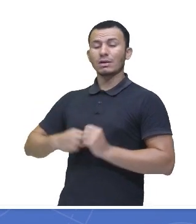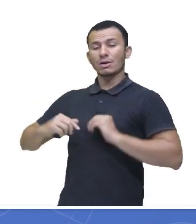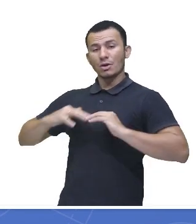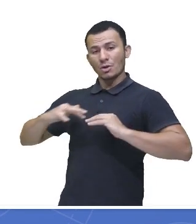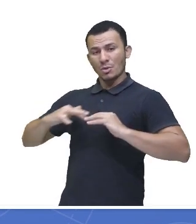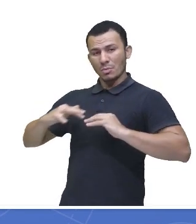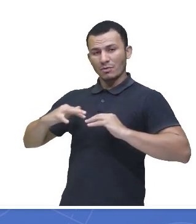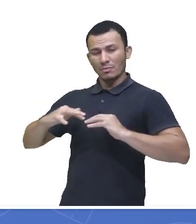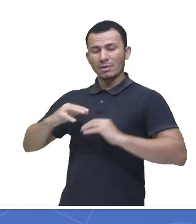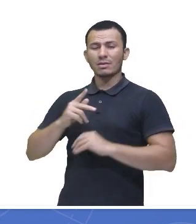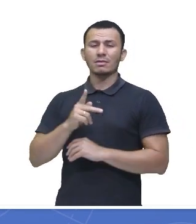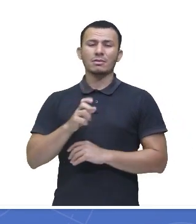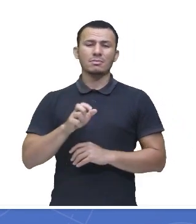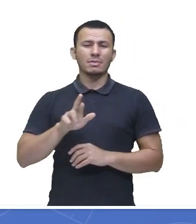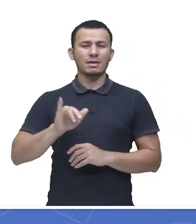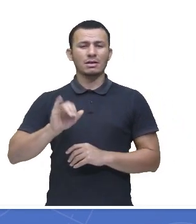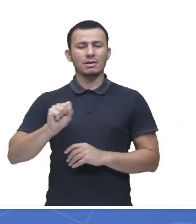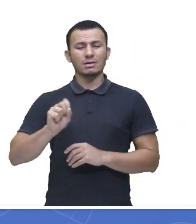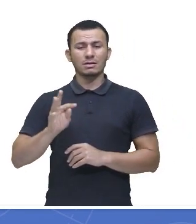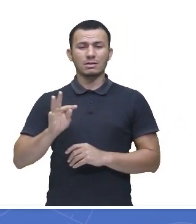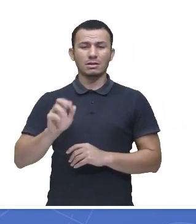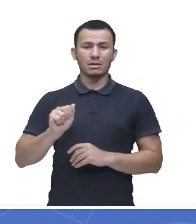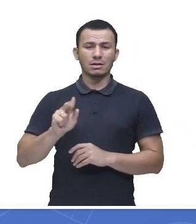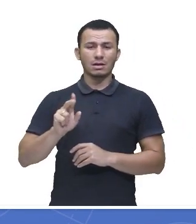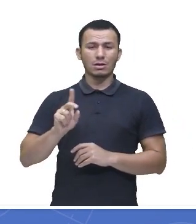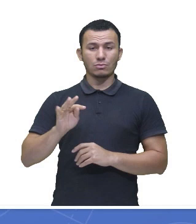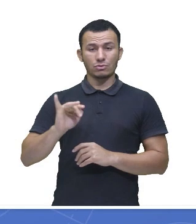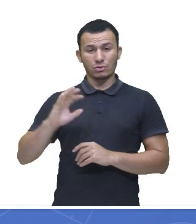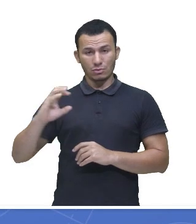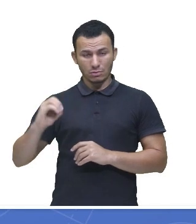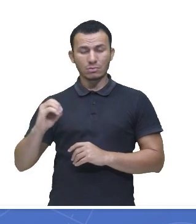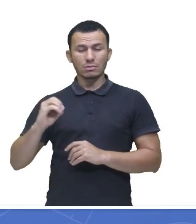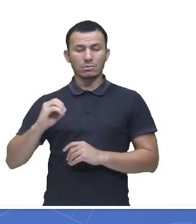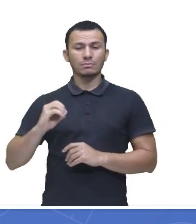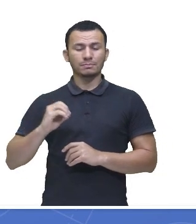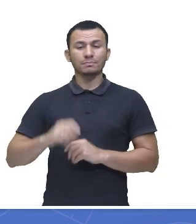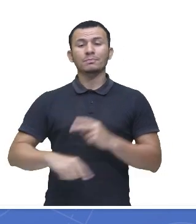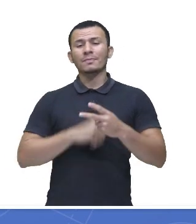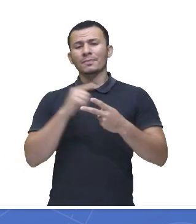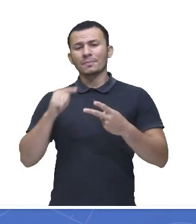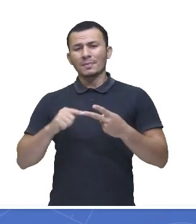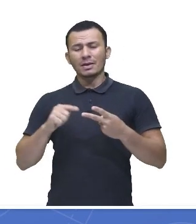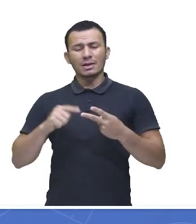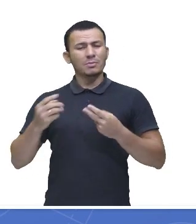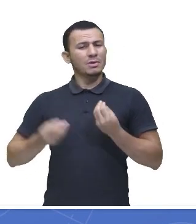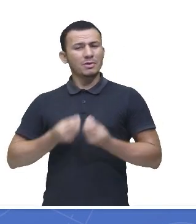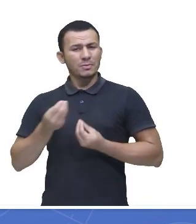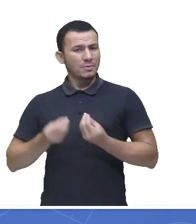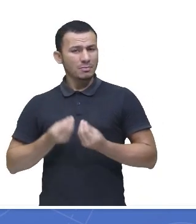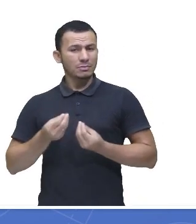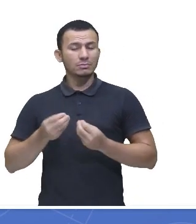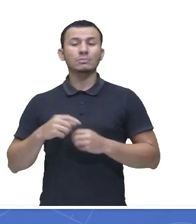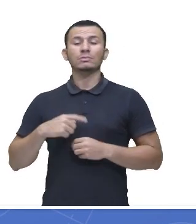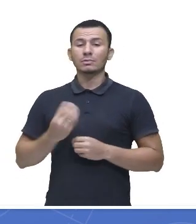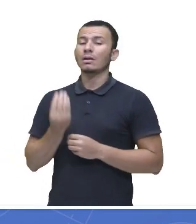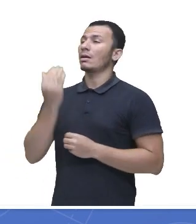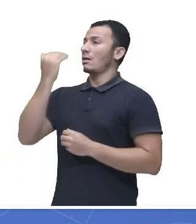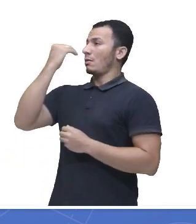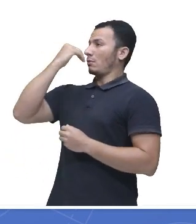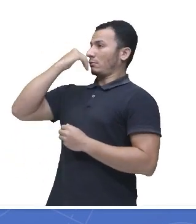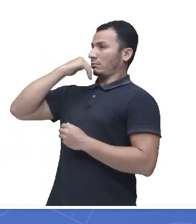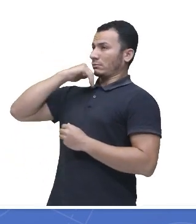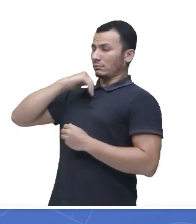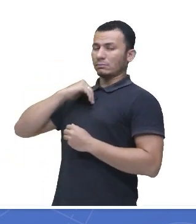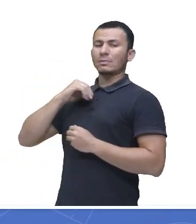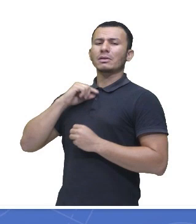movimentos peristálticos. Então, tudo isso é movimento. Já na digestão química, eu vou ter os alimentos são decompostos